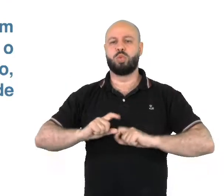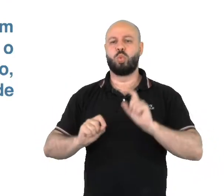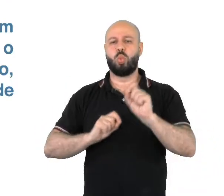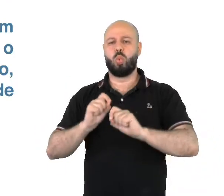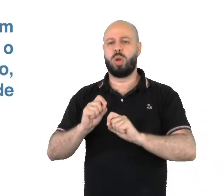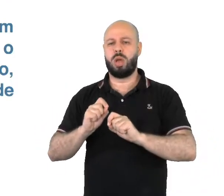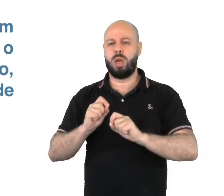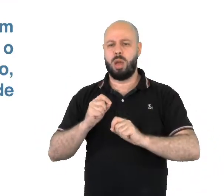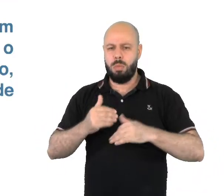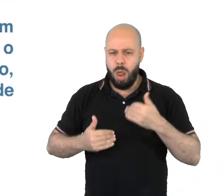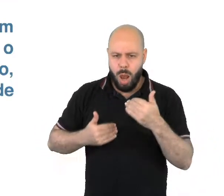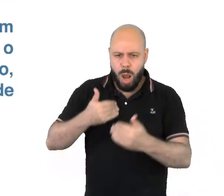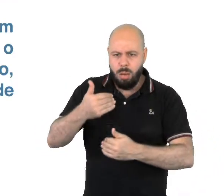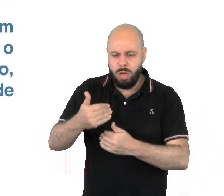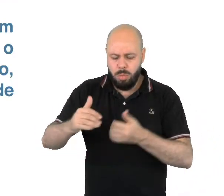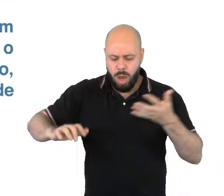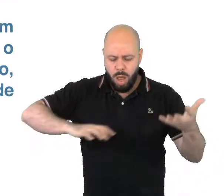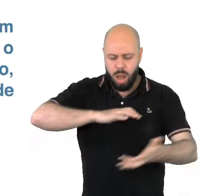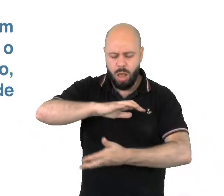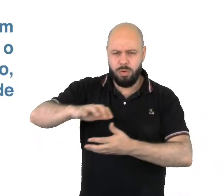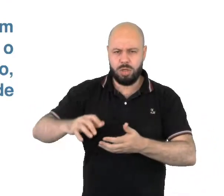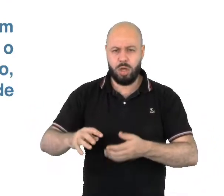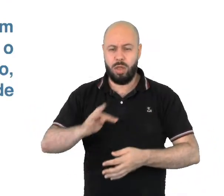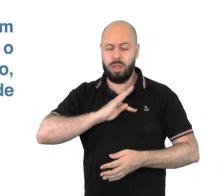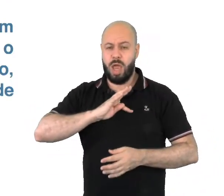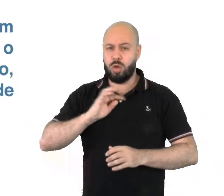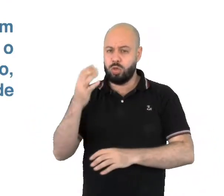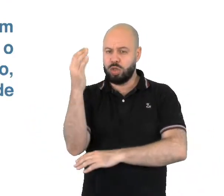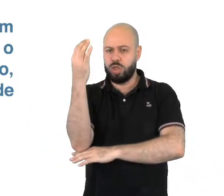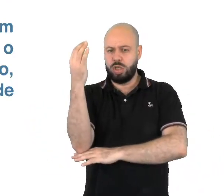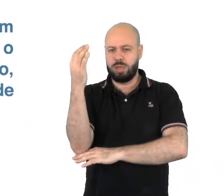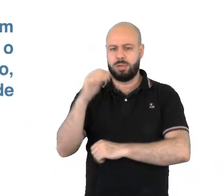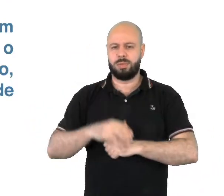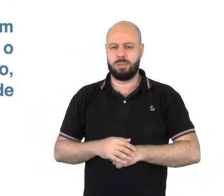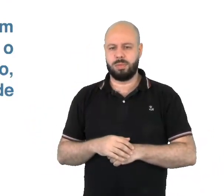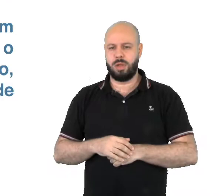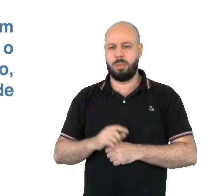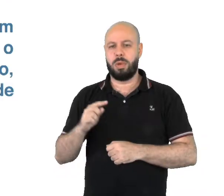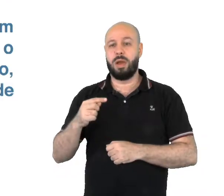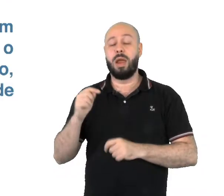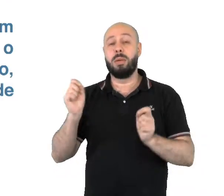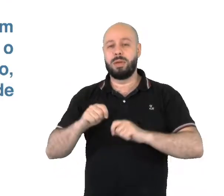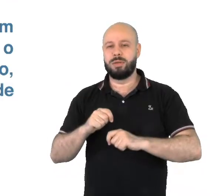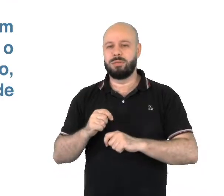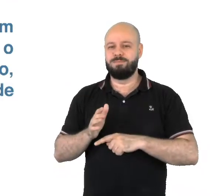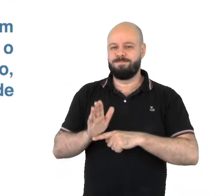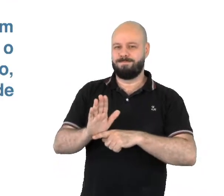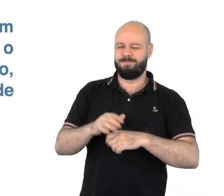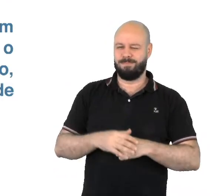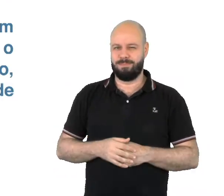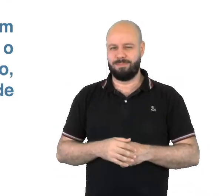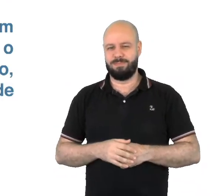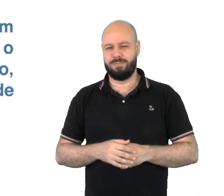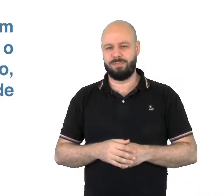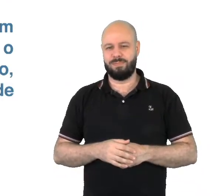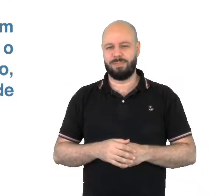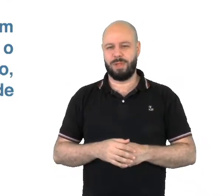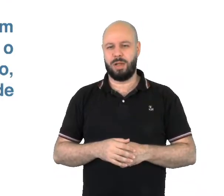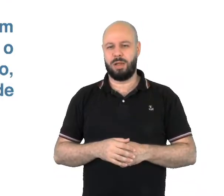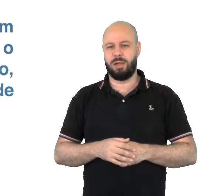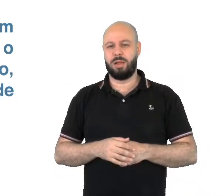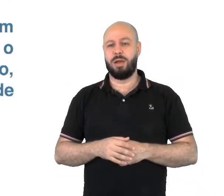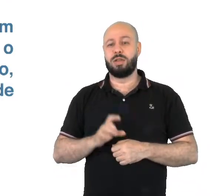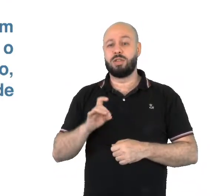os avanços na revolução técnico-científica, foi ela que deixou, tá bom? Para além dela